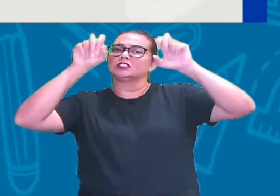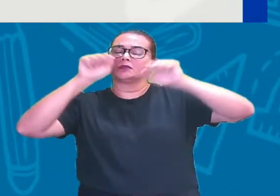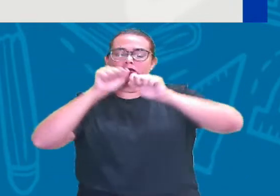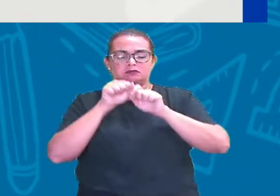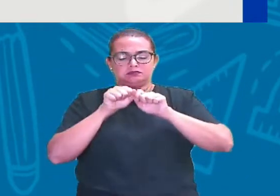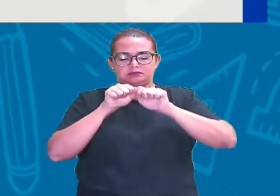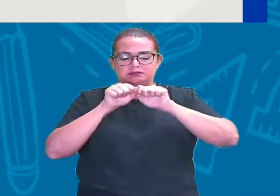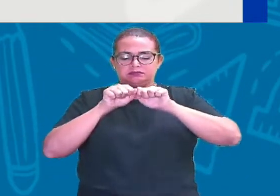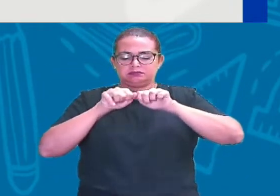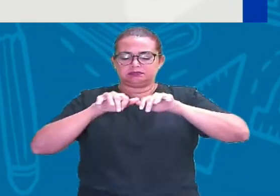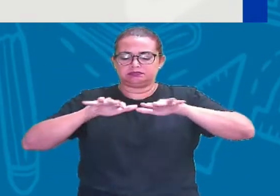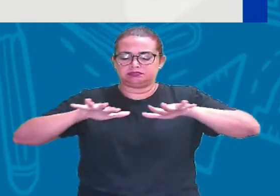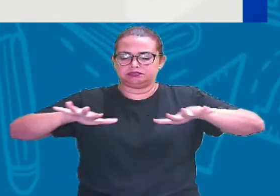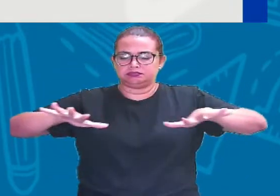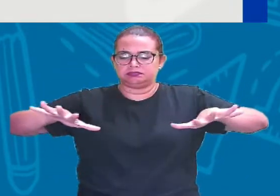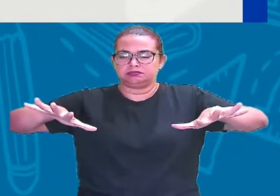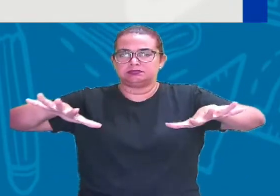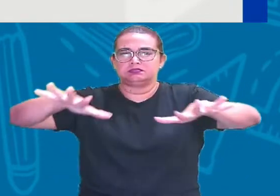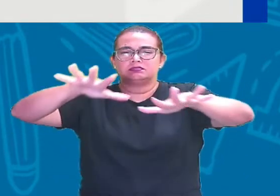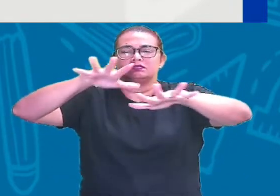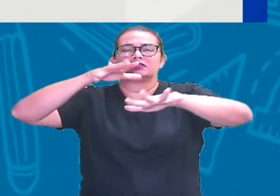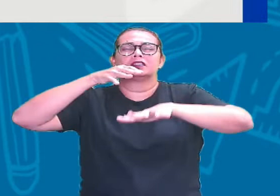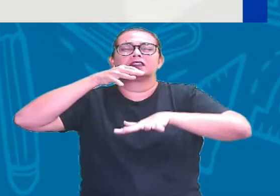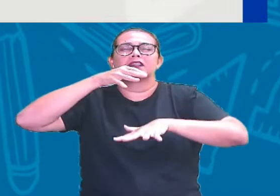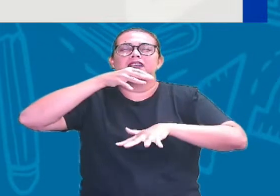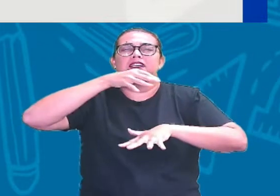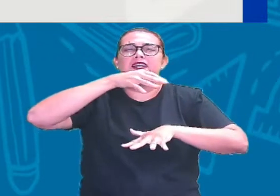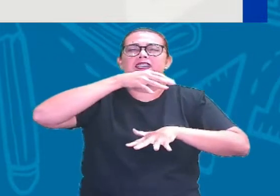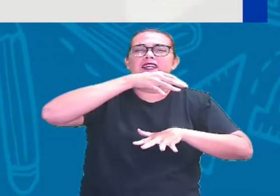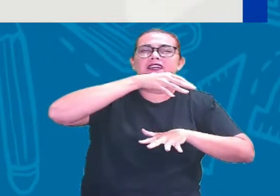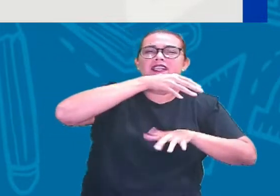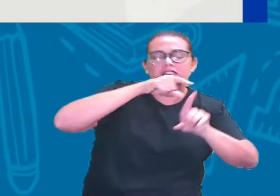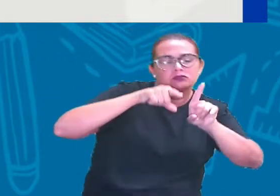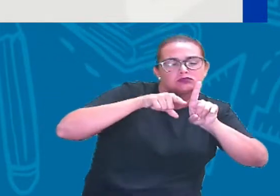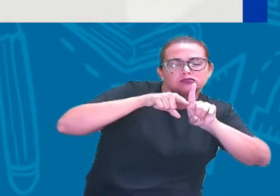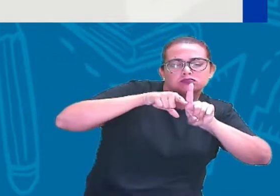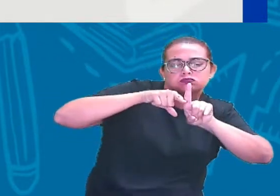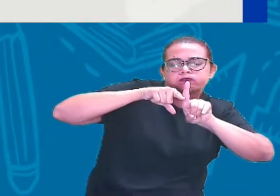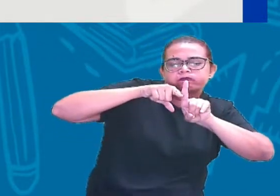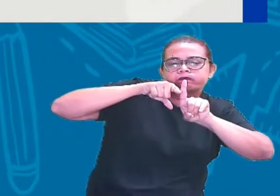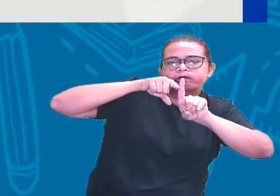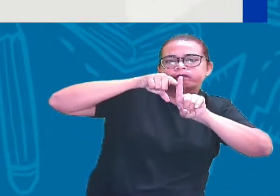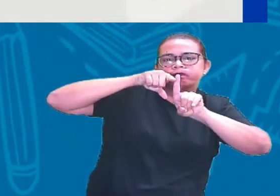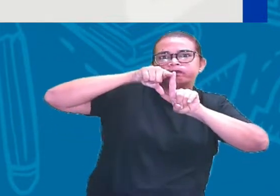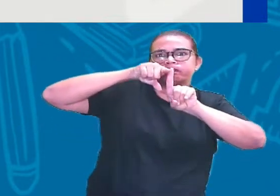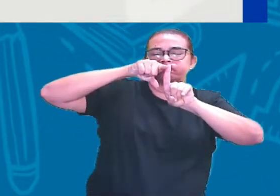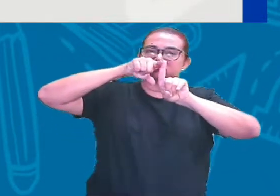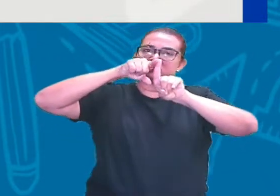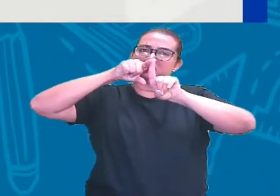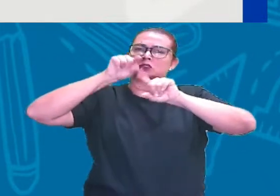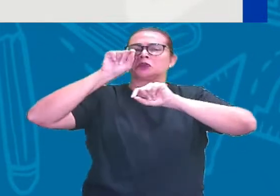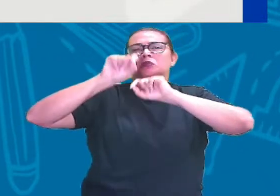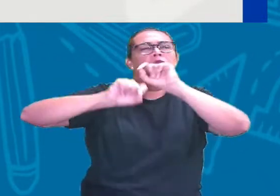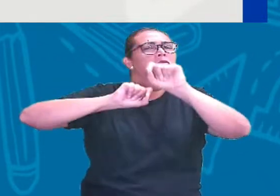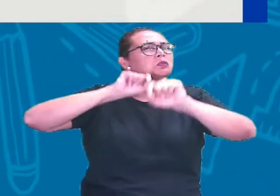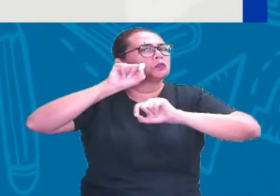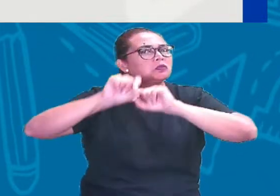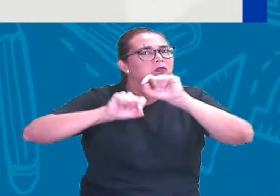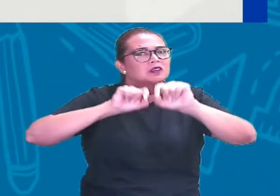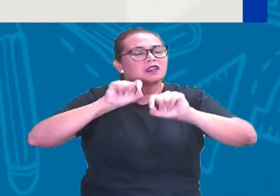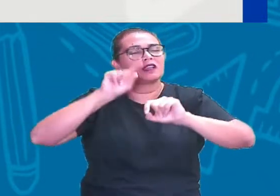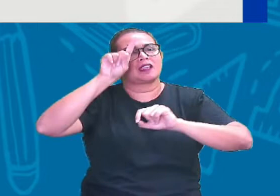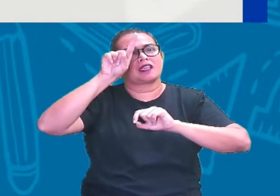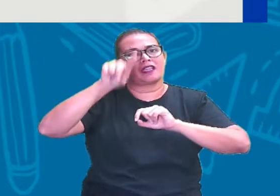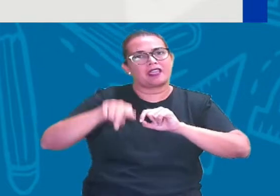propagação de calor, professor? Propagação de calor é a condição necessária para que haja a